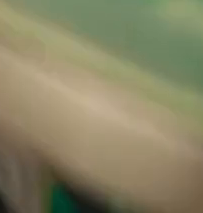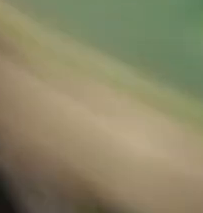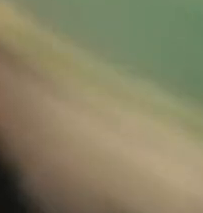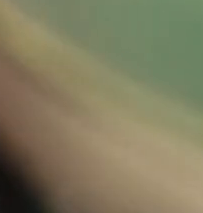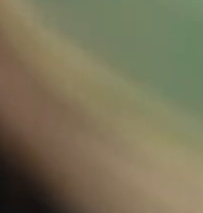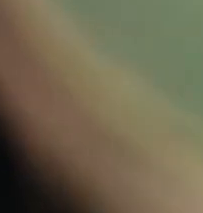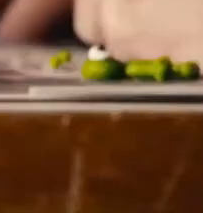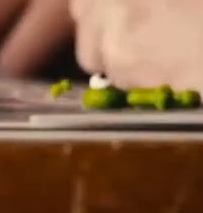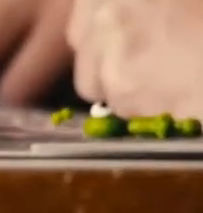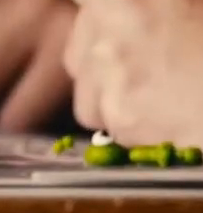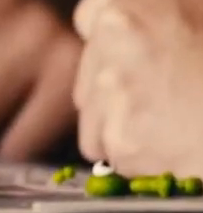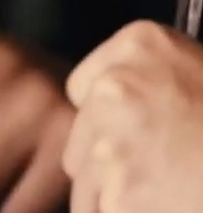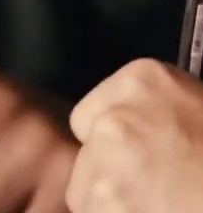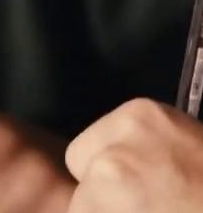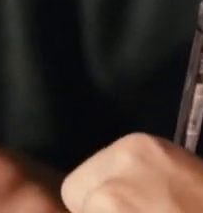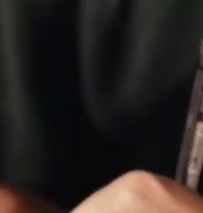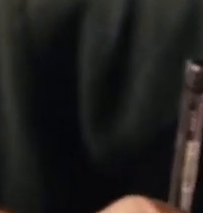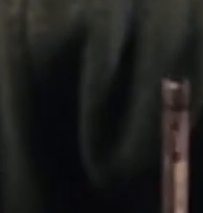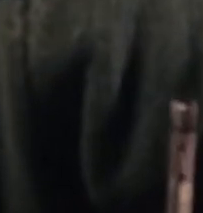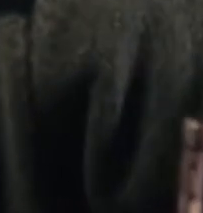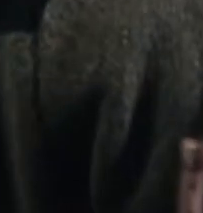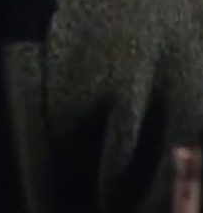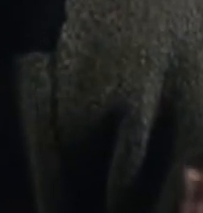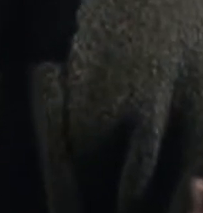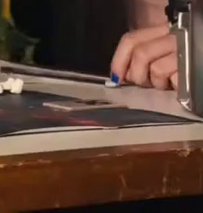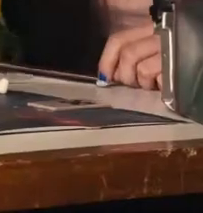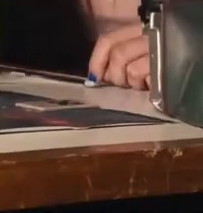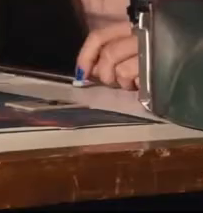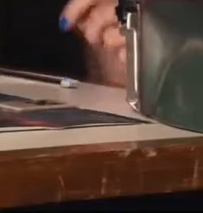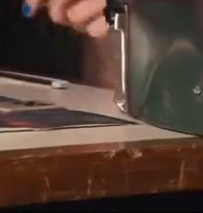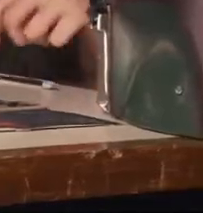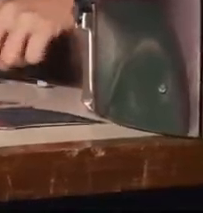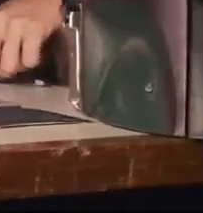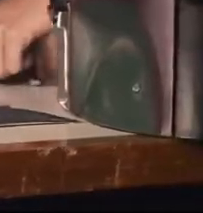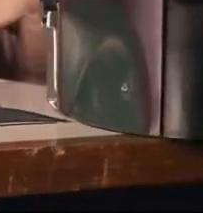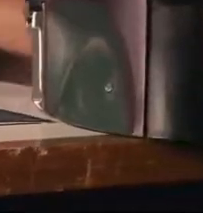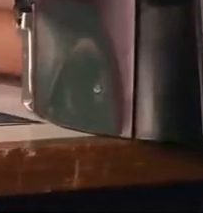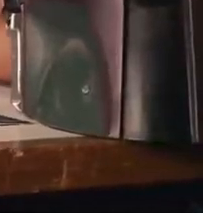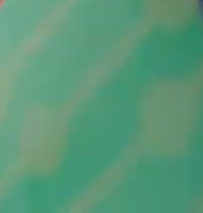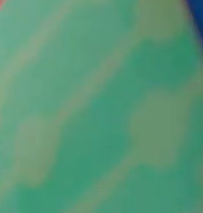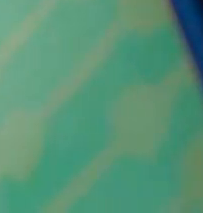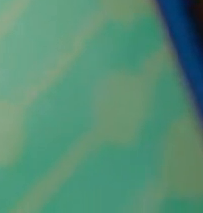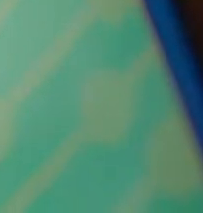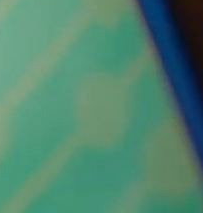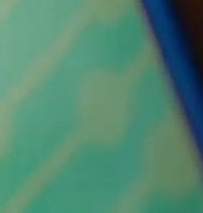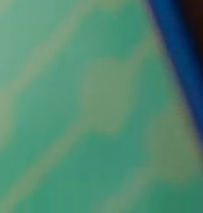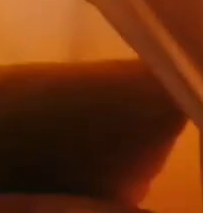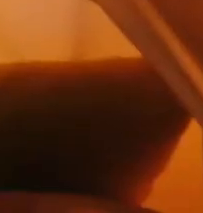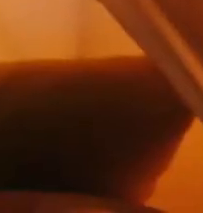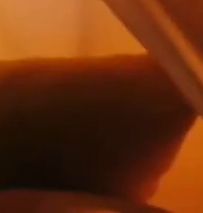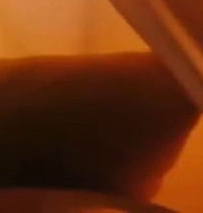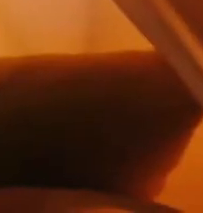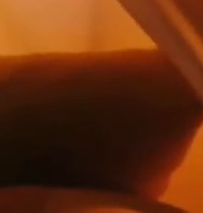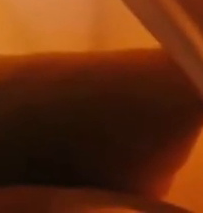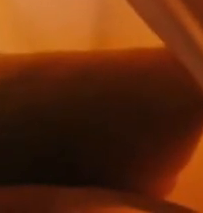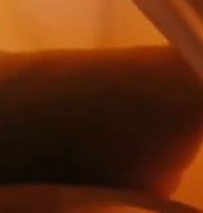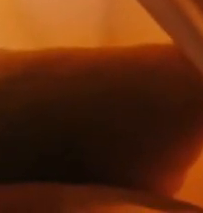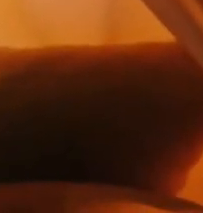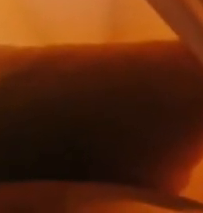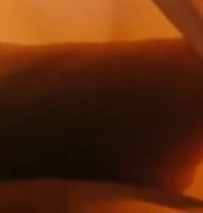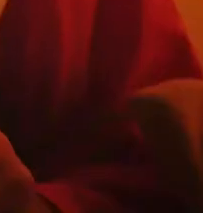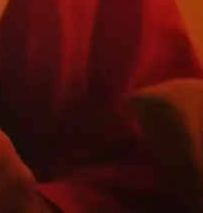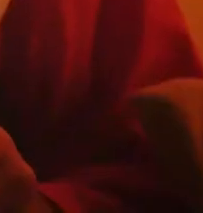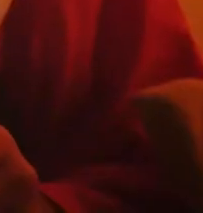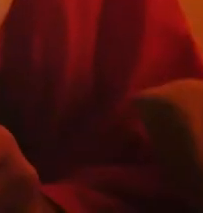numa jornada compartilhada com o infinitos possibilidades de transformar a imaginação de todos em experiências